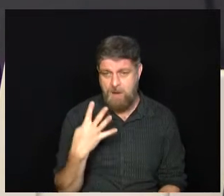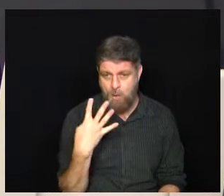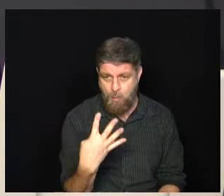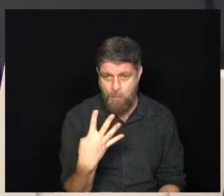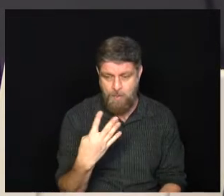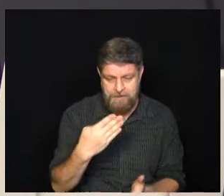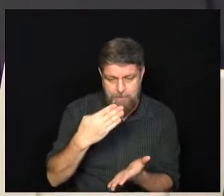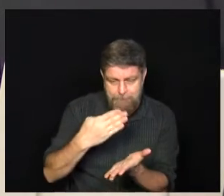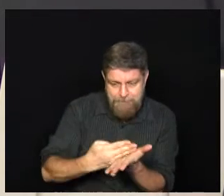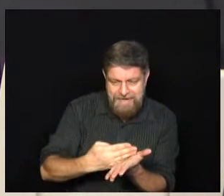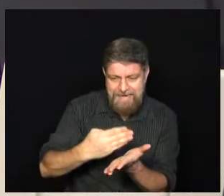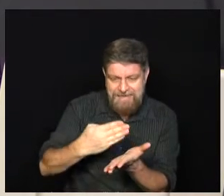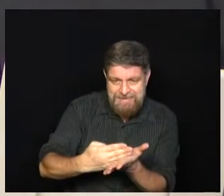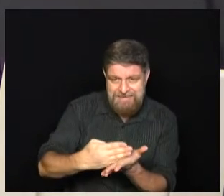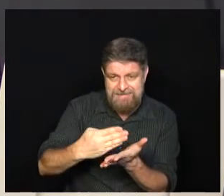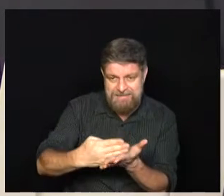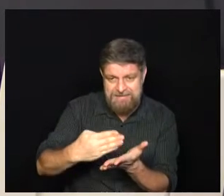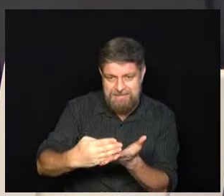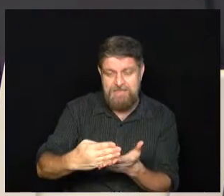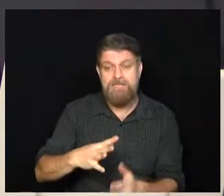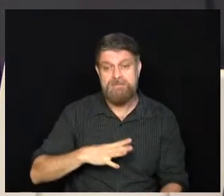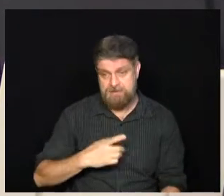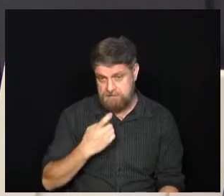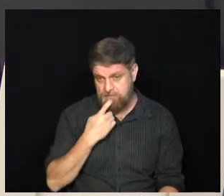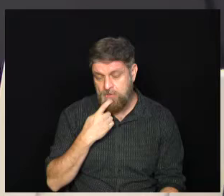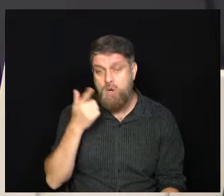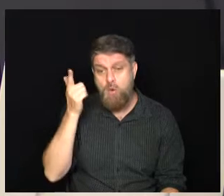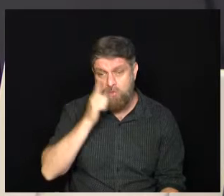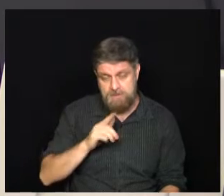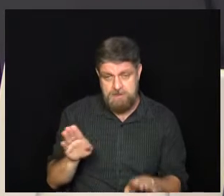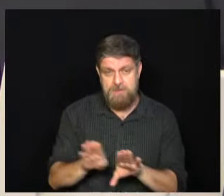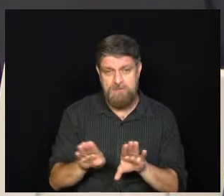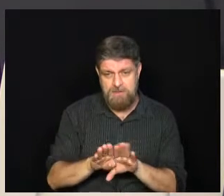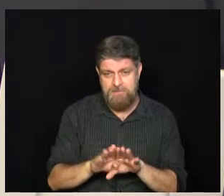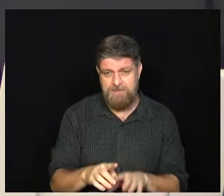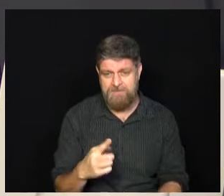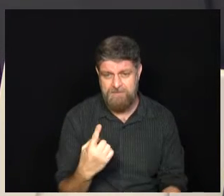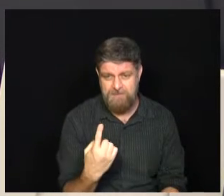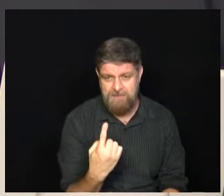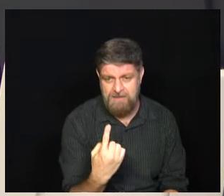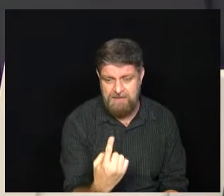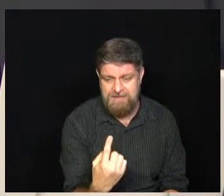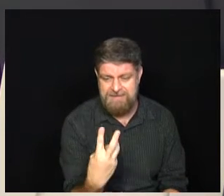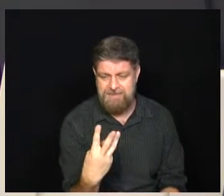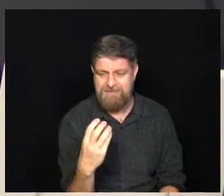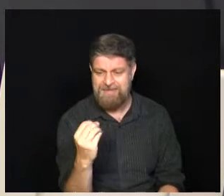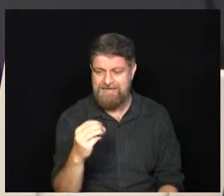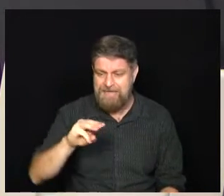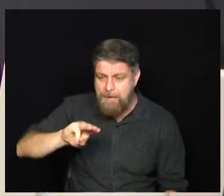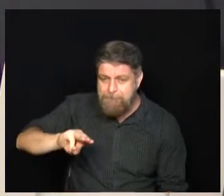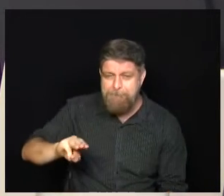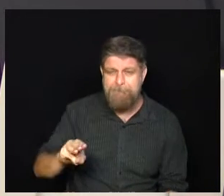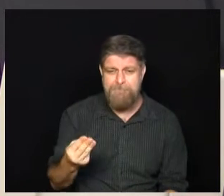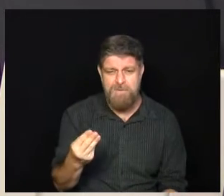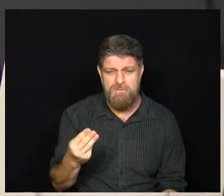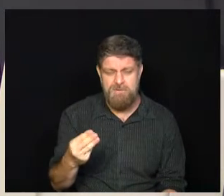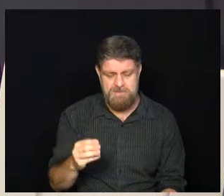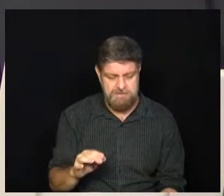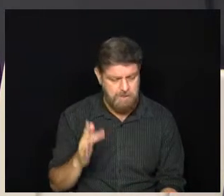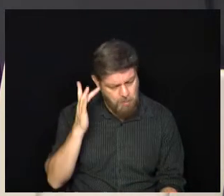parcelas, né? Campinas também foi contemplada aí com 130 milhões, se não me falha a